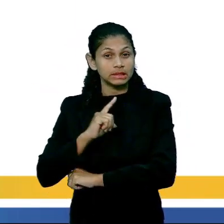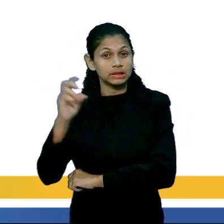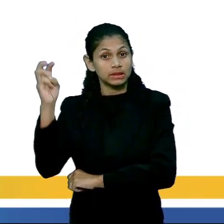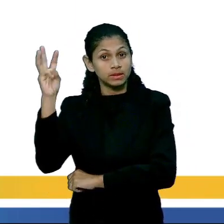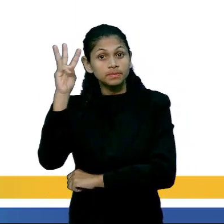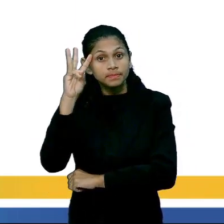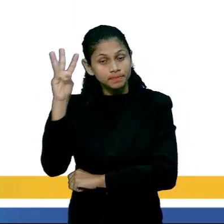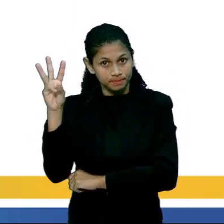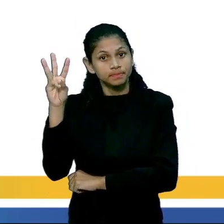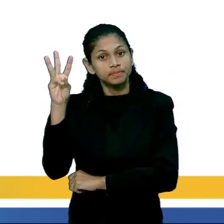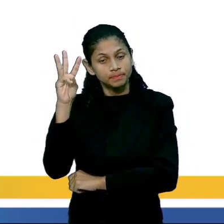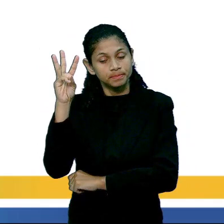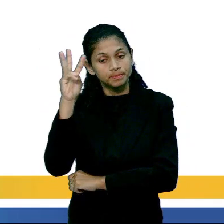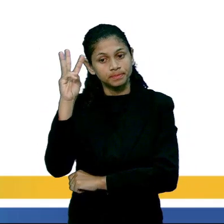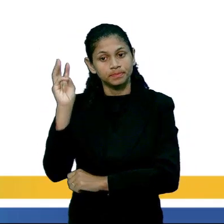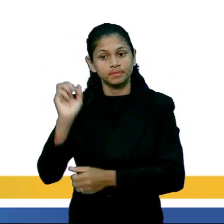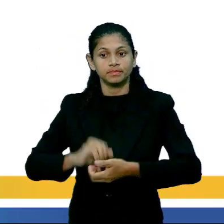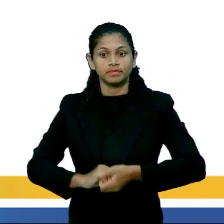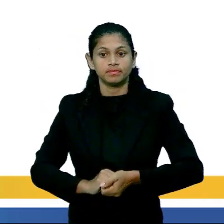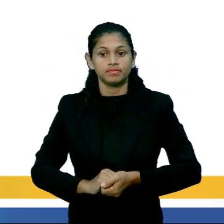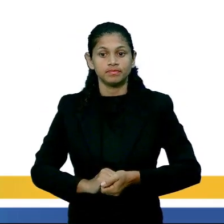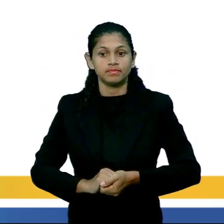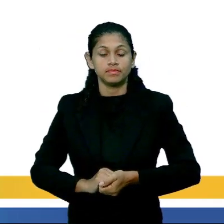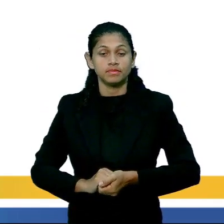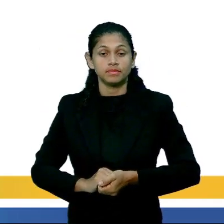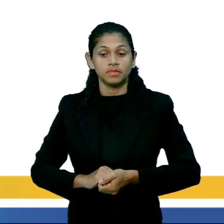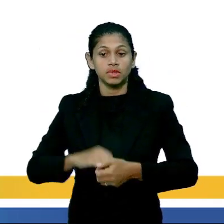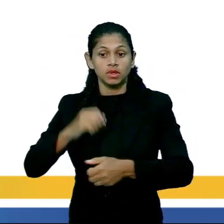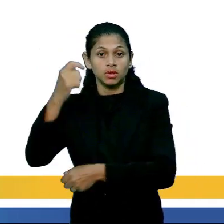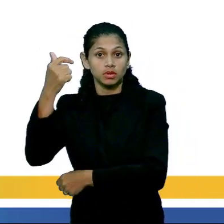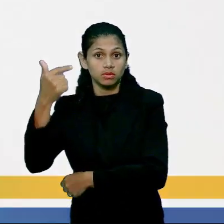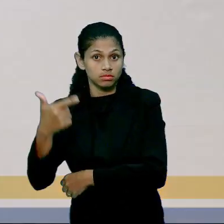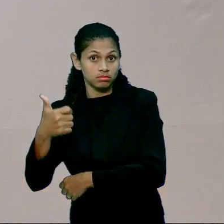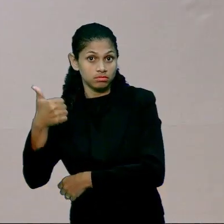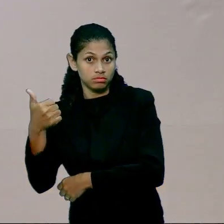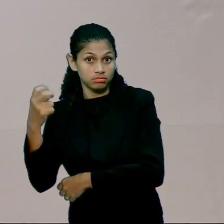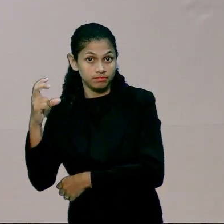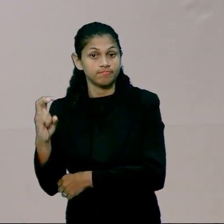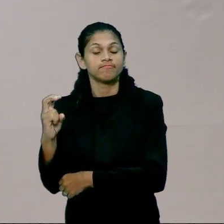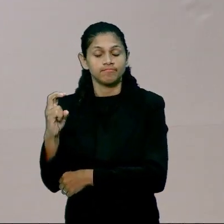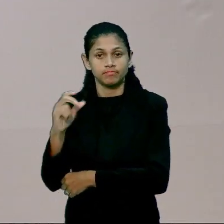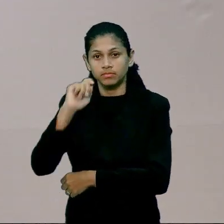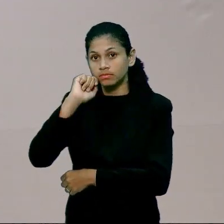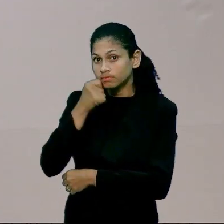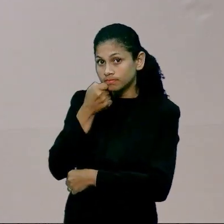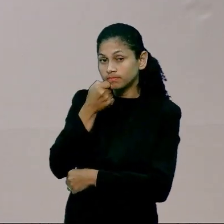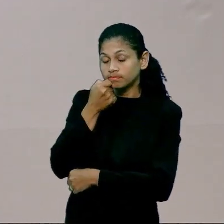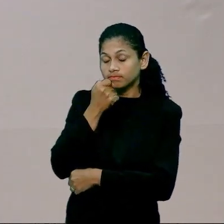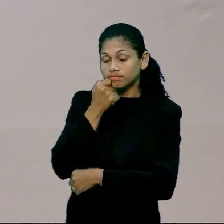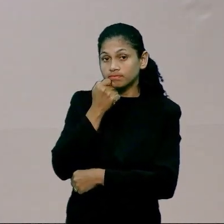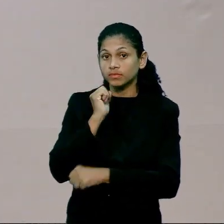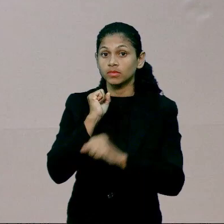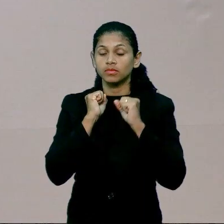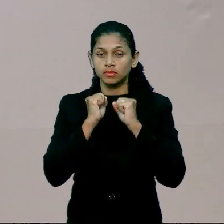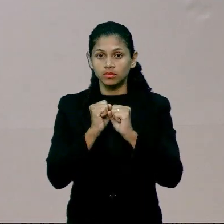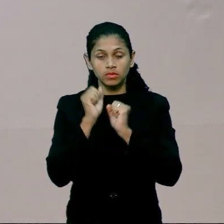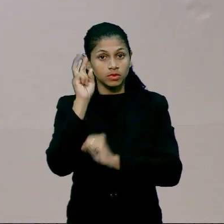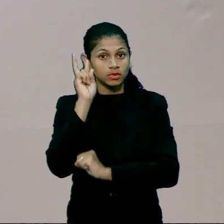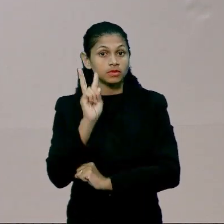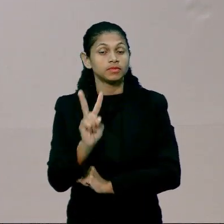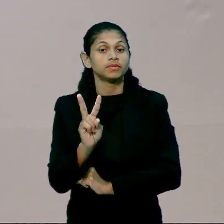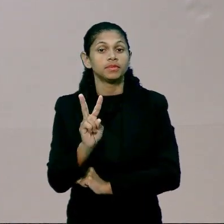tá de 215 pães podemos ver tá pessoal